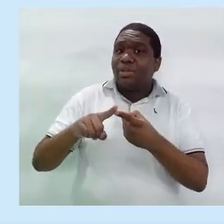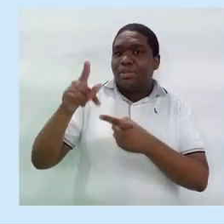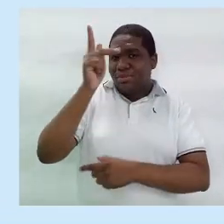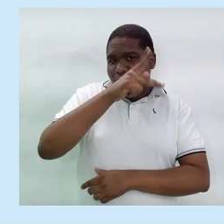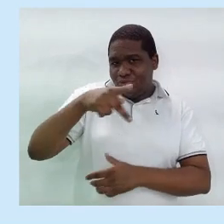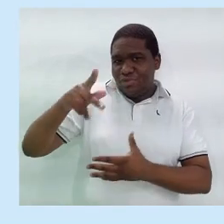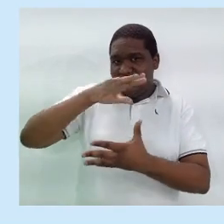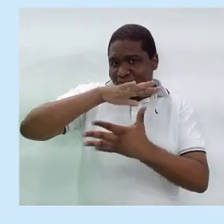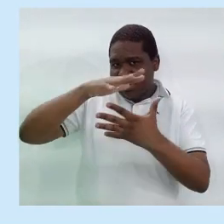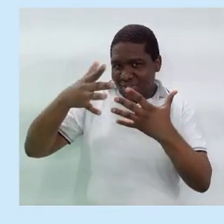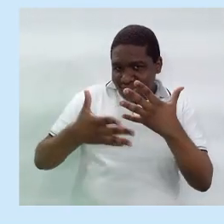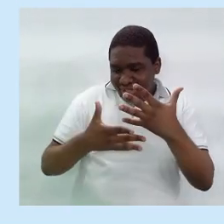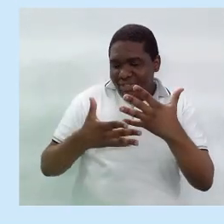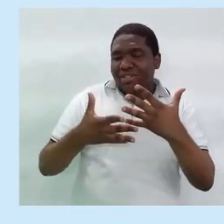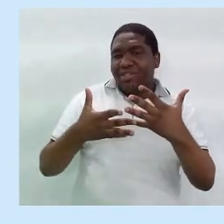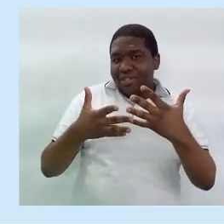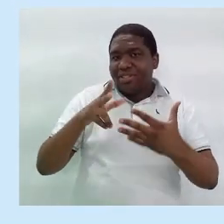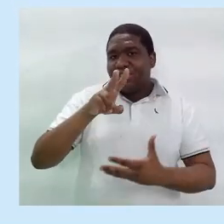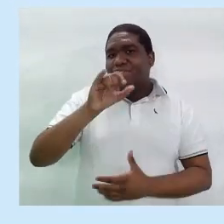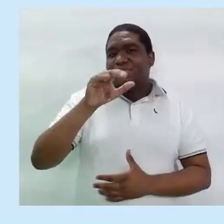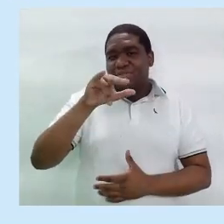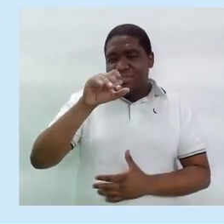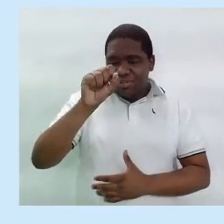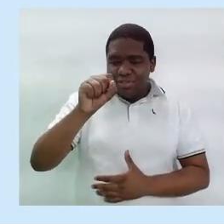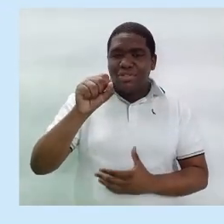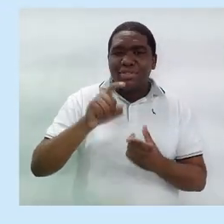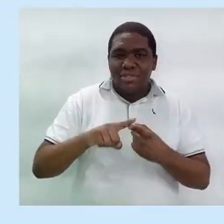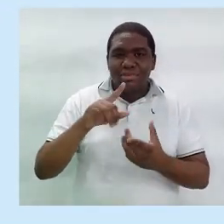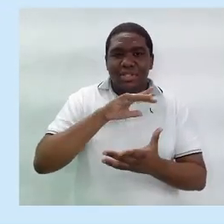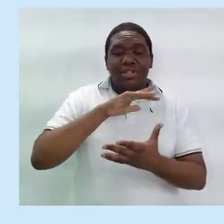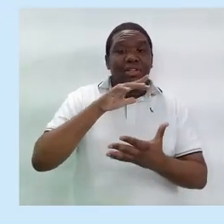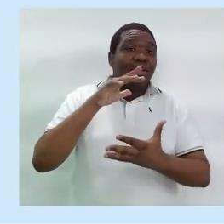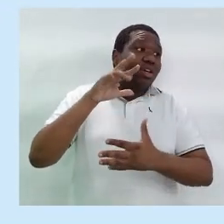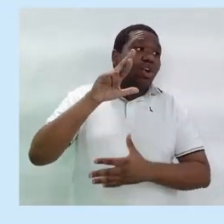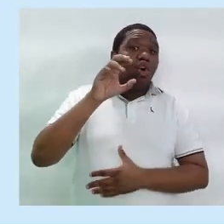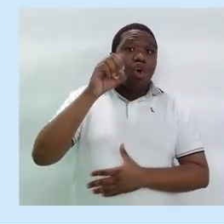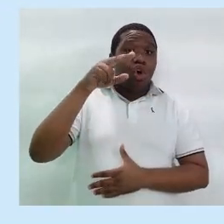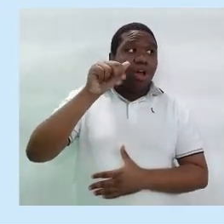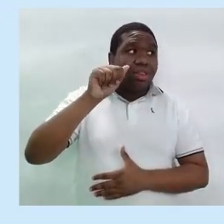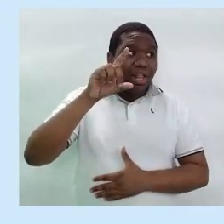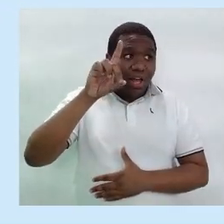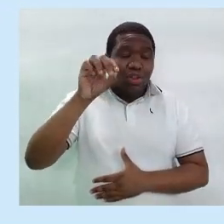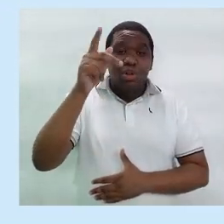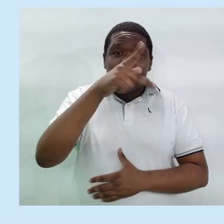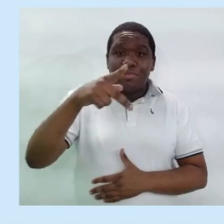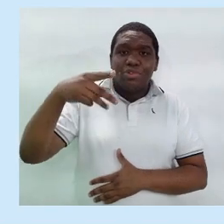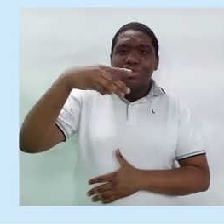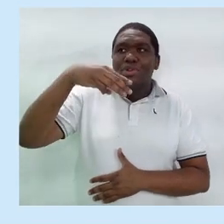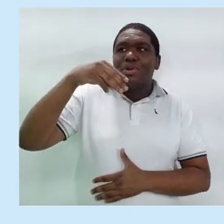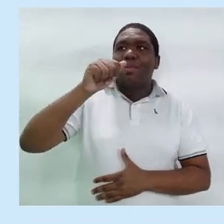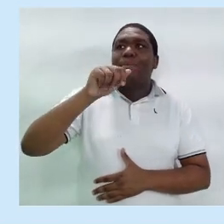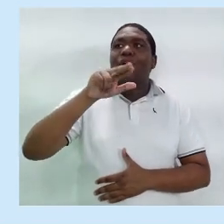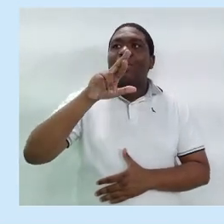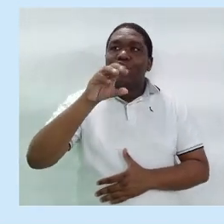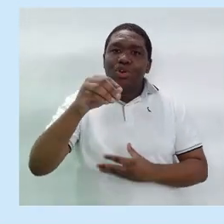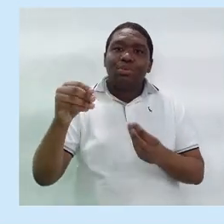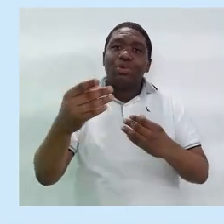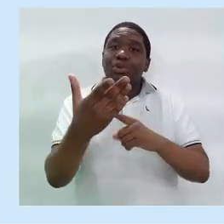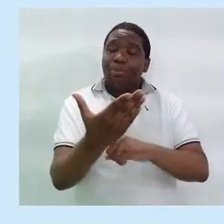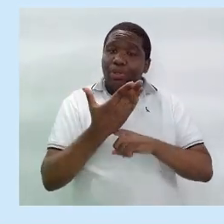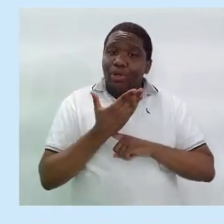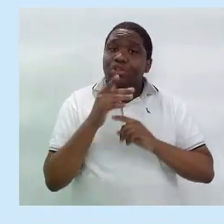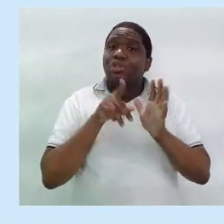professor, intérprete de Libras, Vinícius, a Ronaldo do som, ao professor Mauro, que muito me ajudou